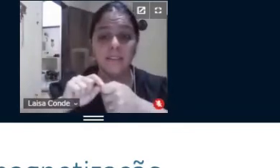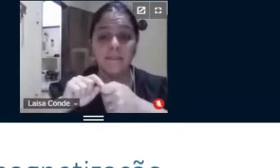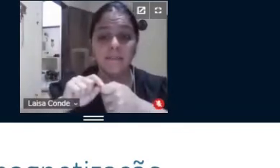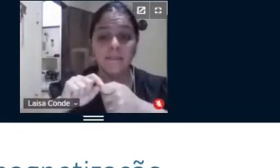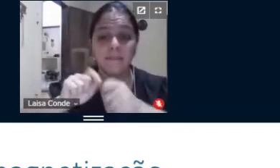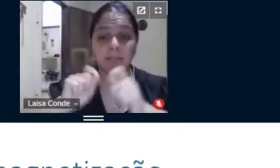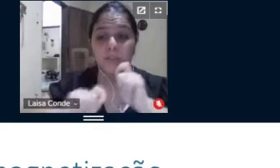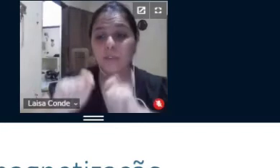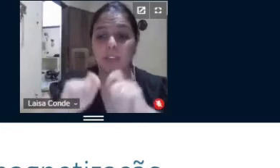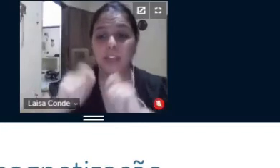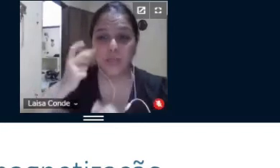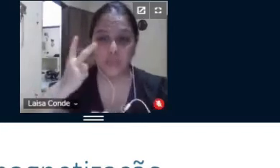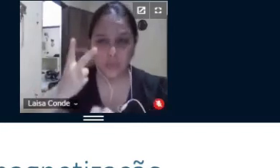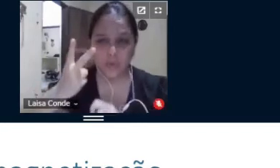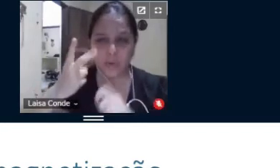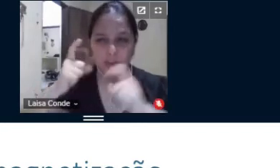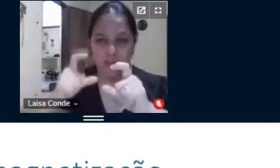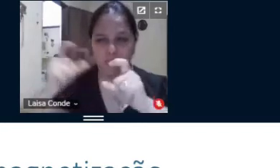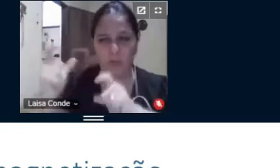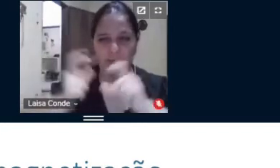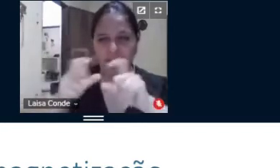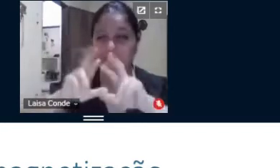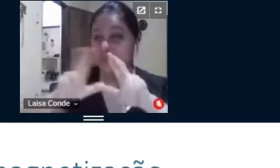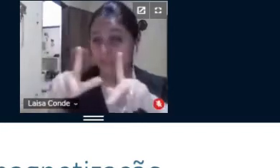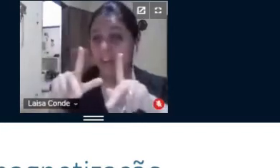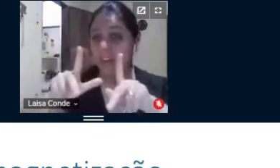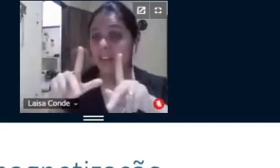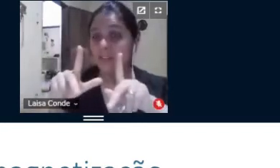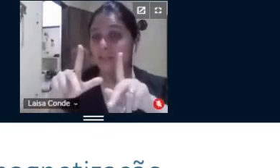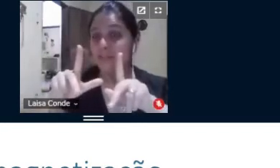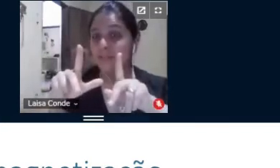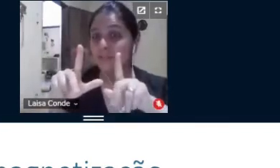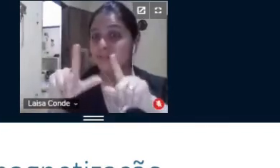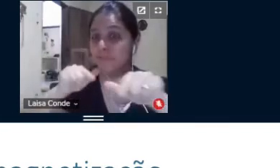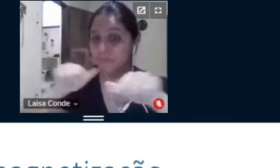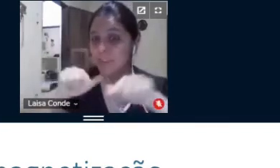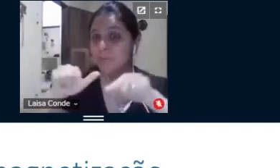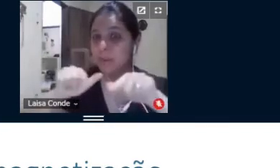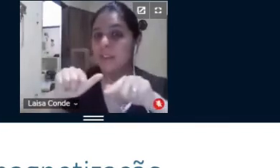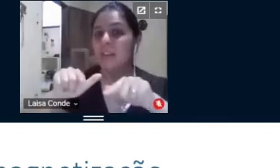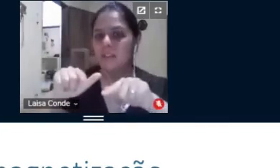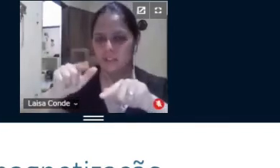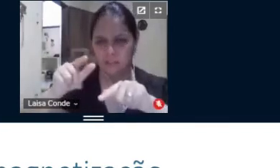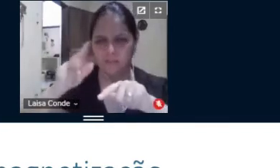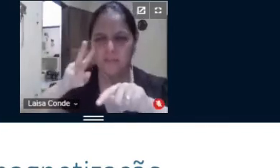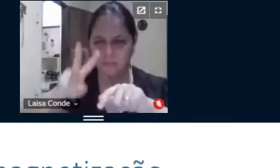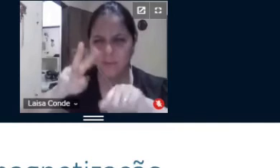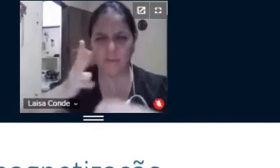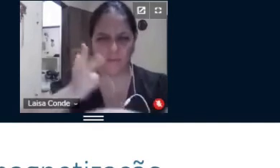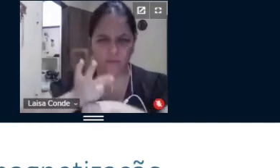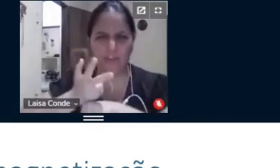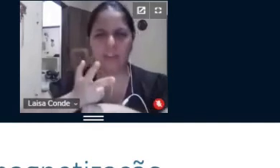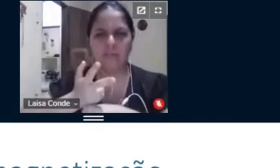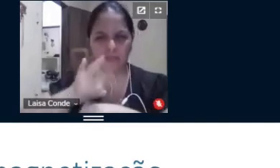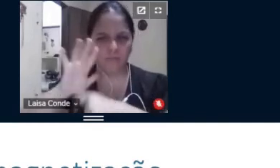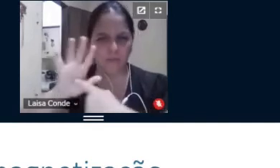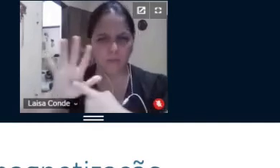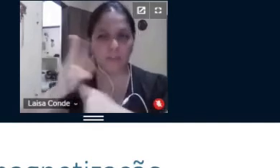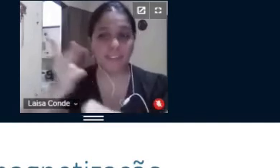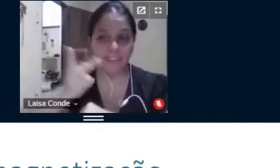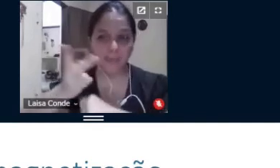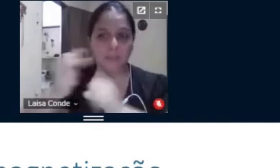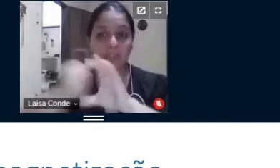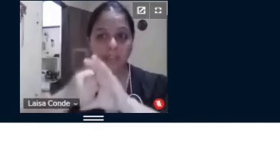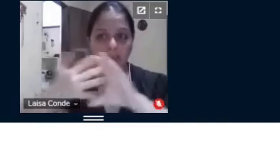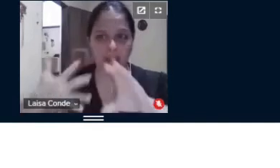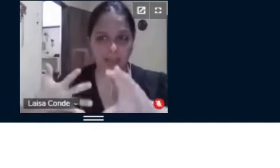2 campos diferentes sendo aplicados. A gente vai ver um vídeo que eu vou mostrar essas 2 características. Essa parte